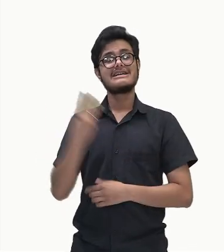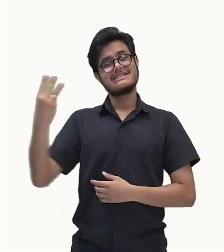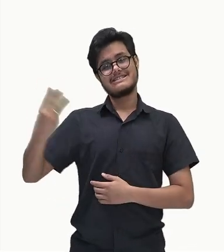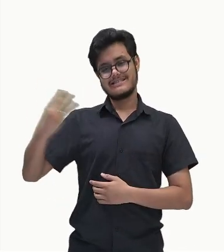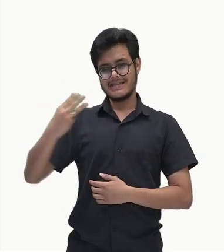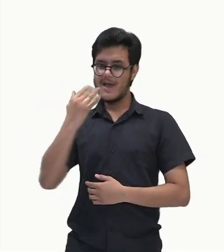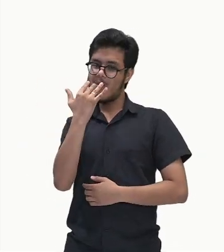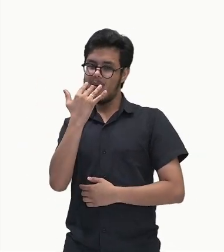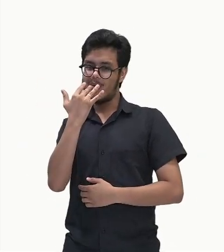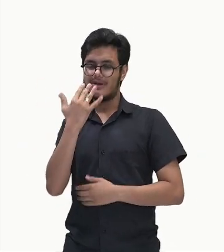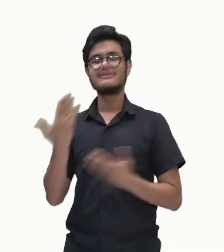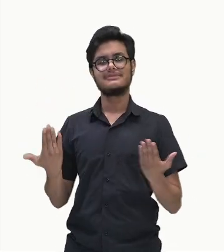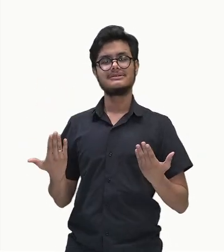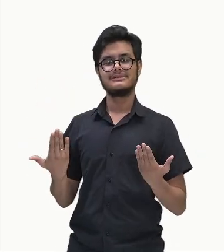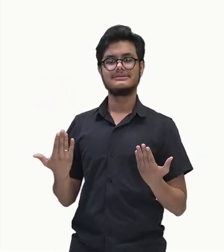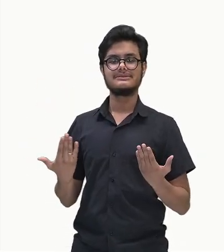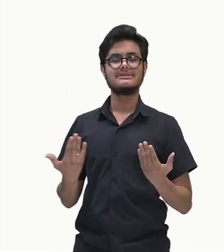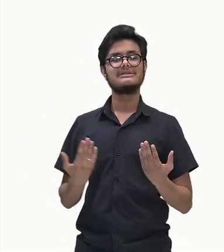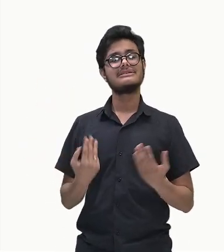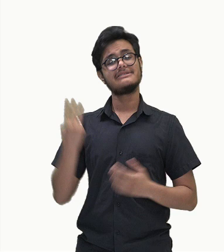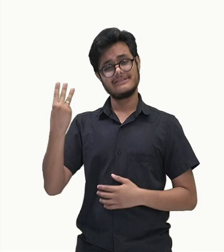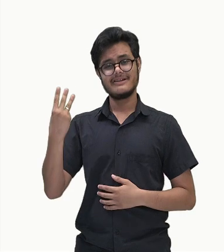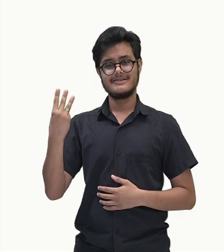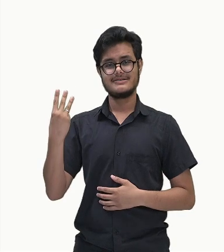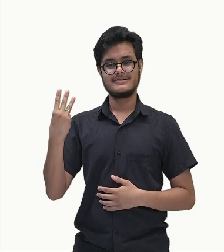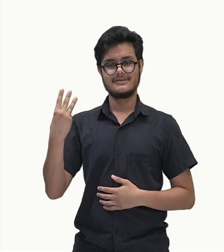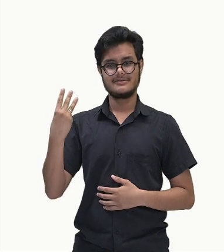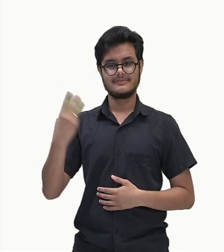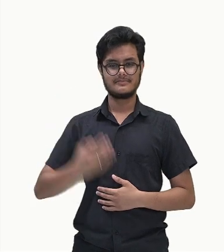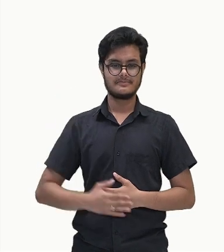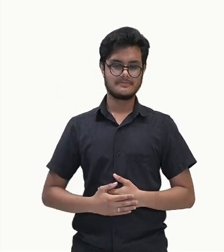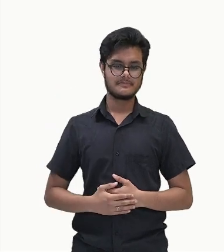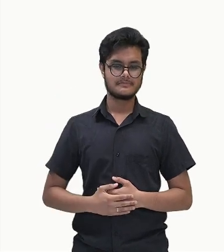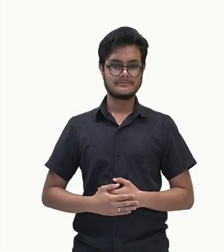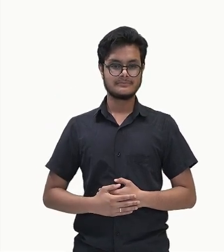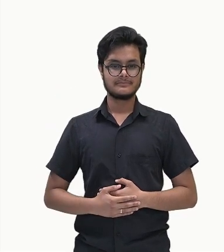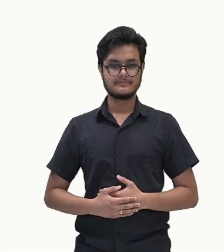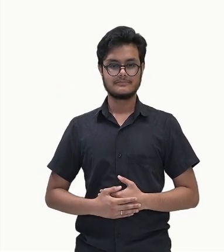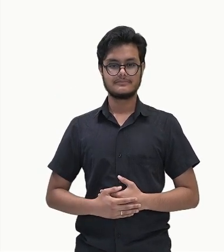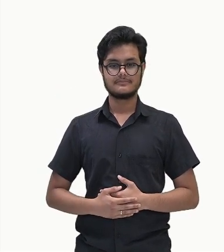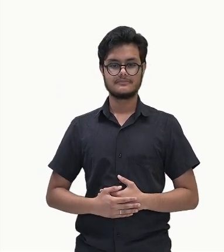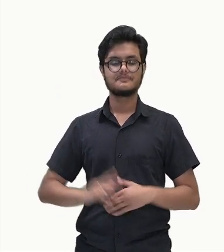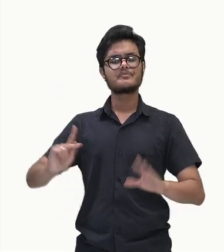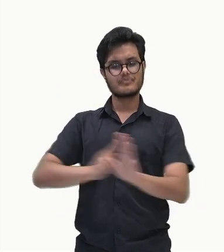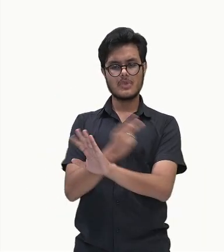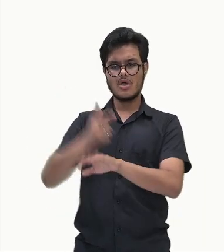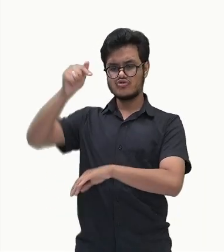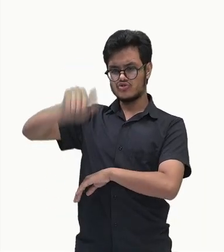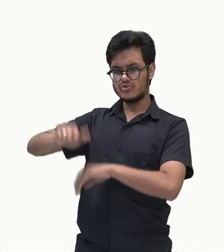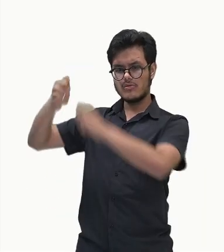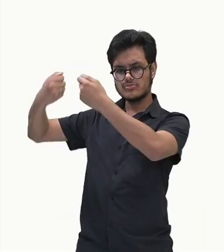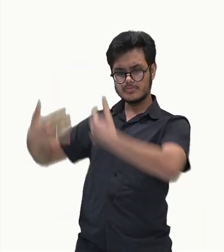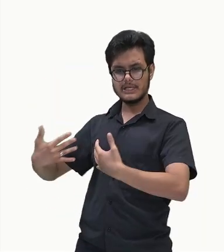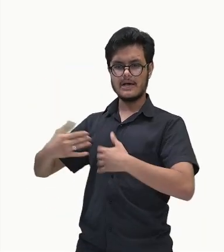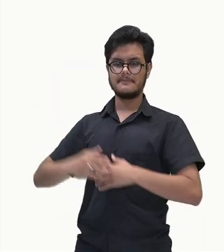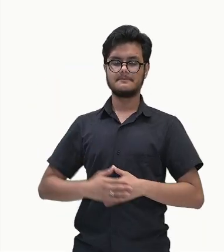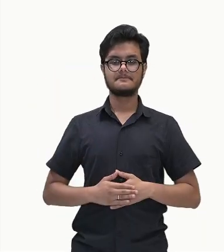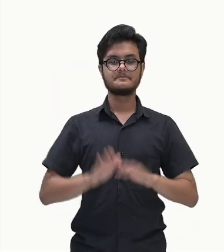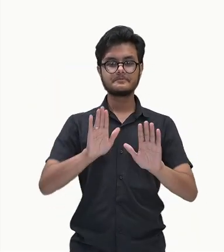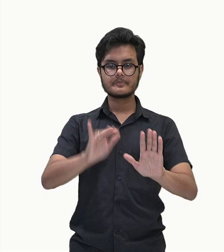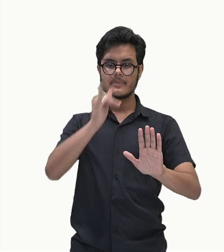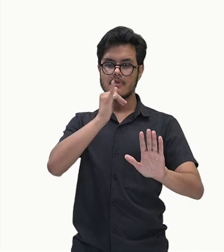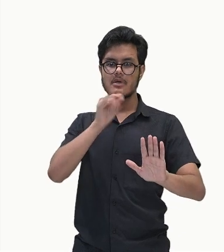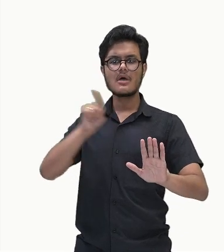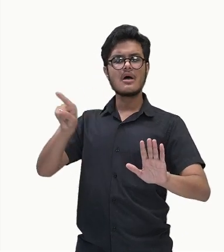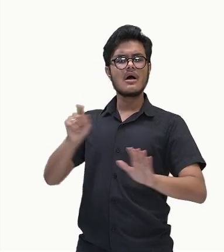opções de saia 1 x 3 que é 3 vamos voltar lá pra nossa questão aí a